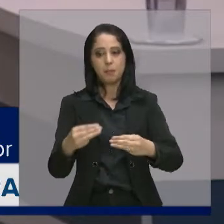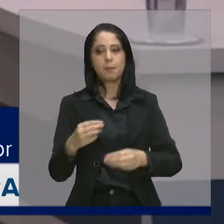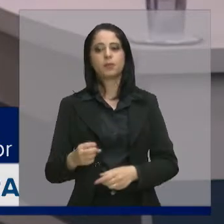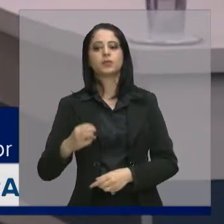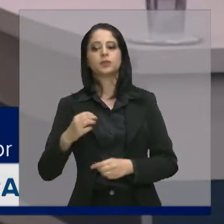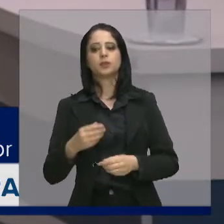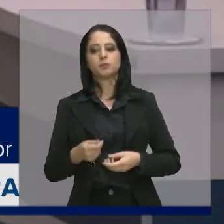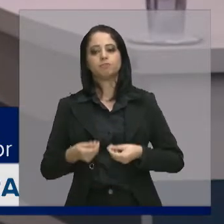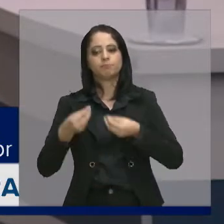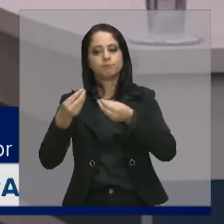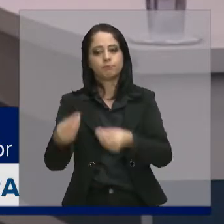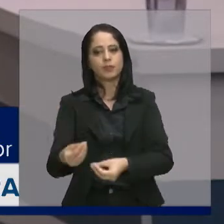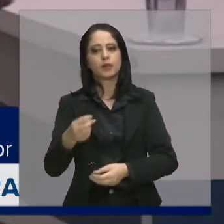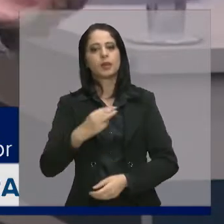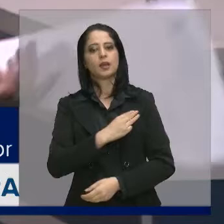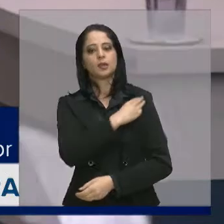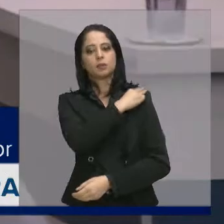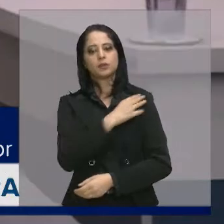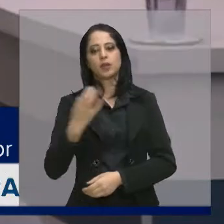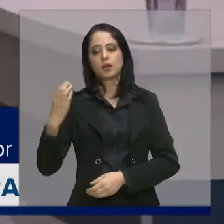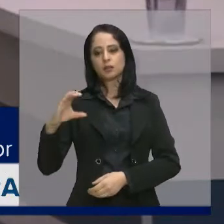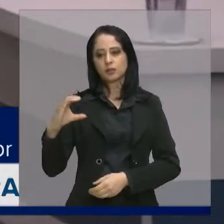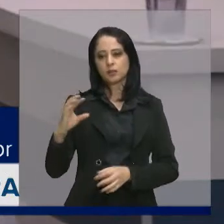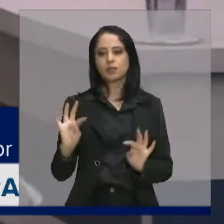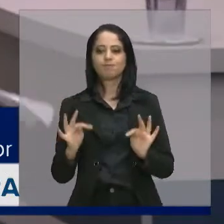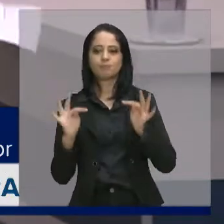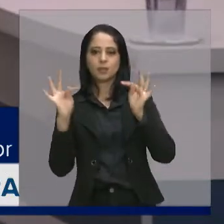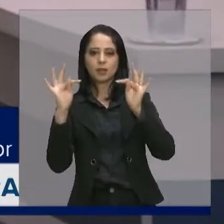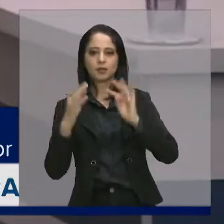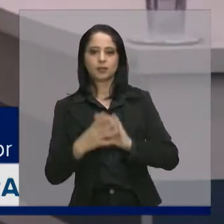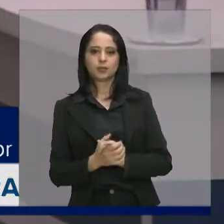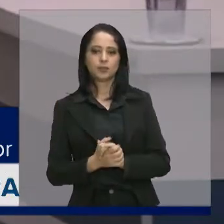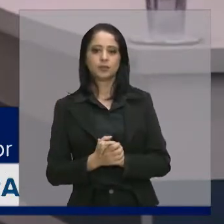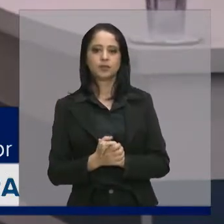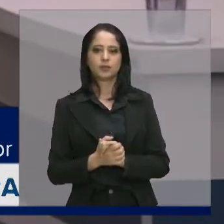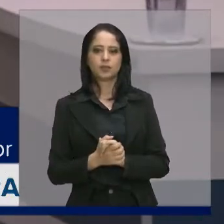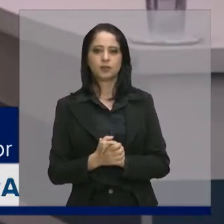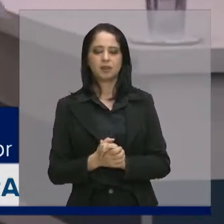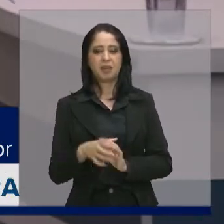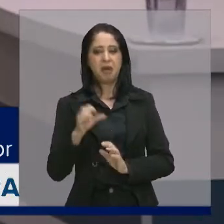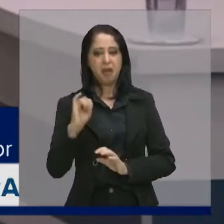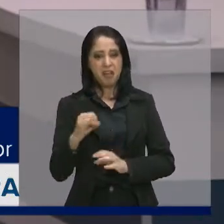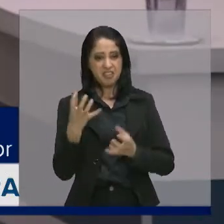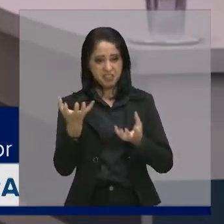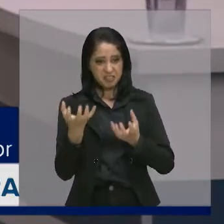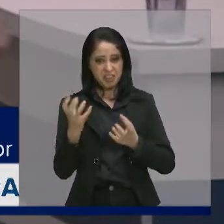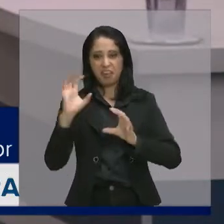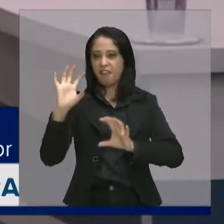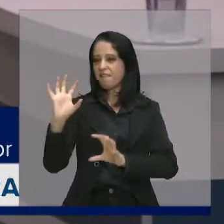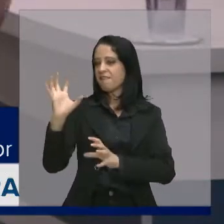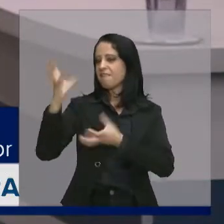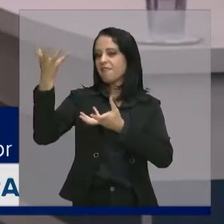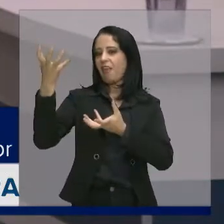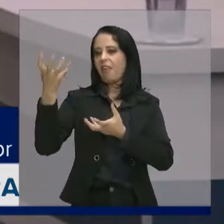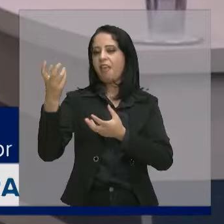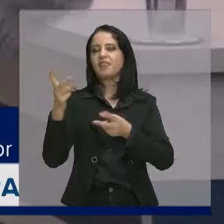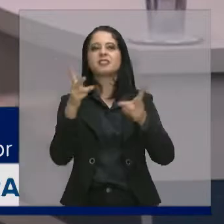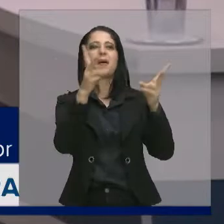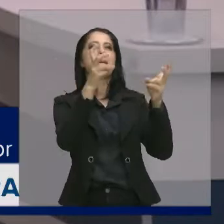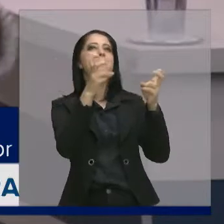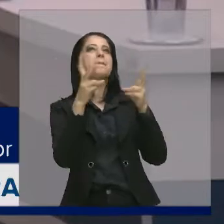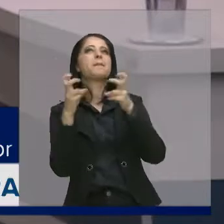Espacial Brasileira, a EBE. Quando quer fazer eventos, né, para ver o lançamento lá, pega